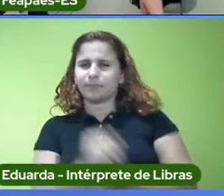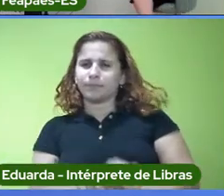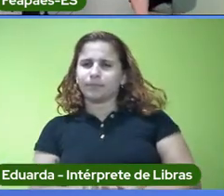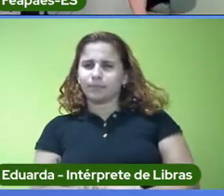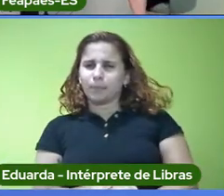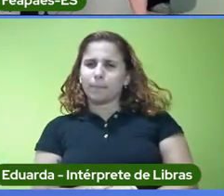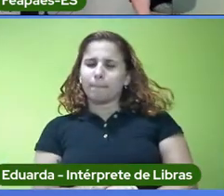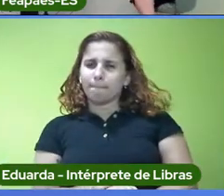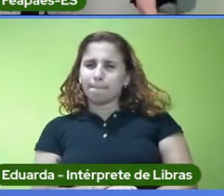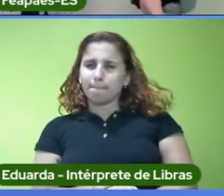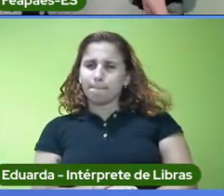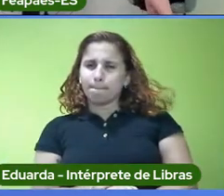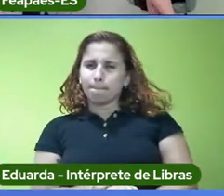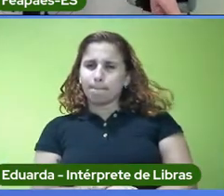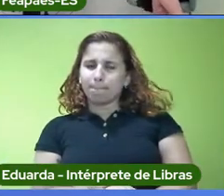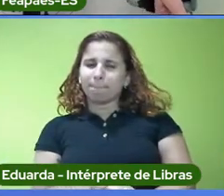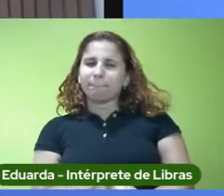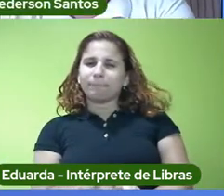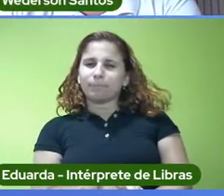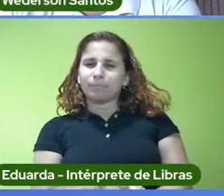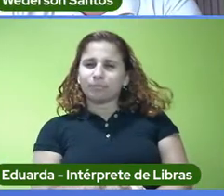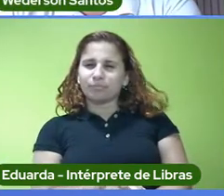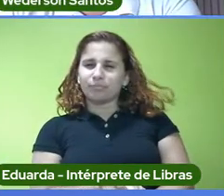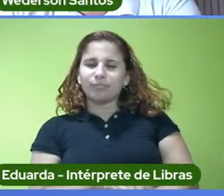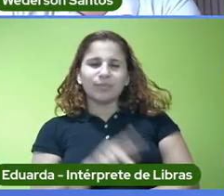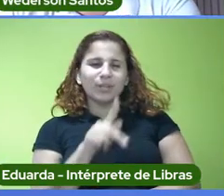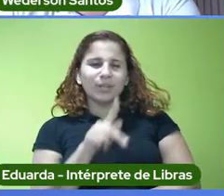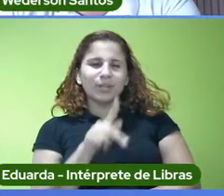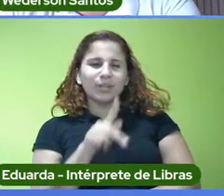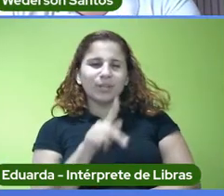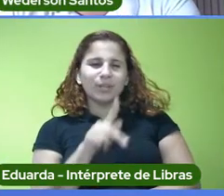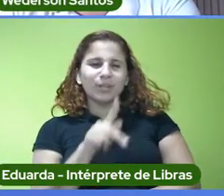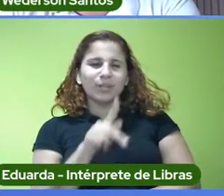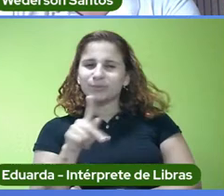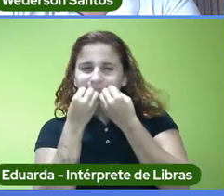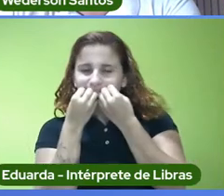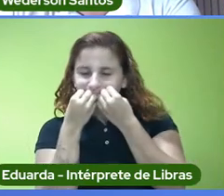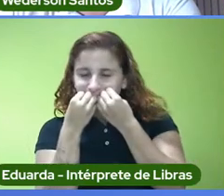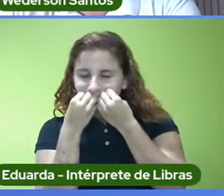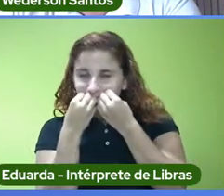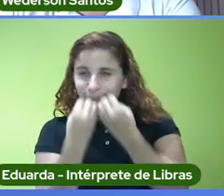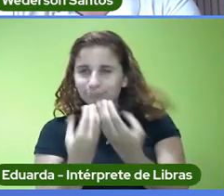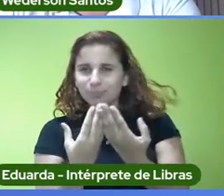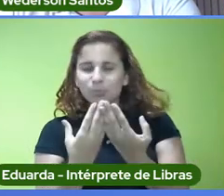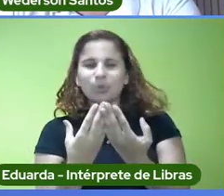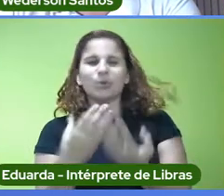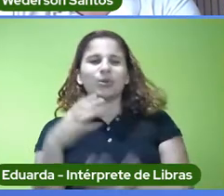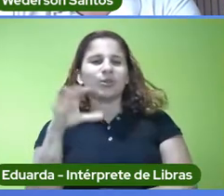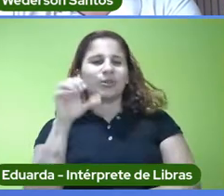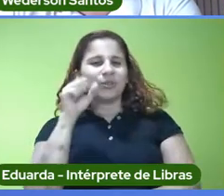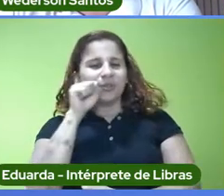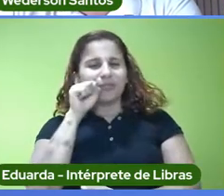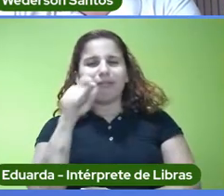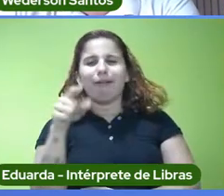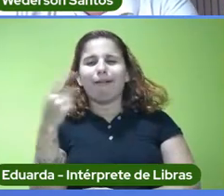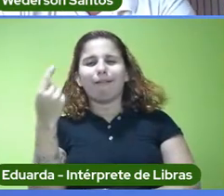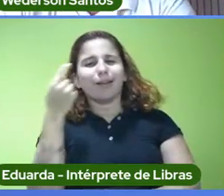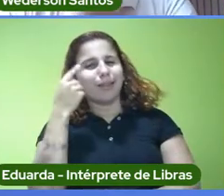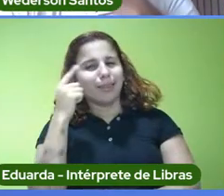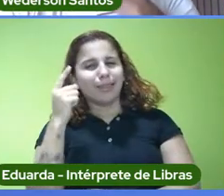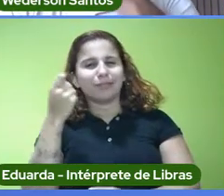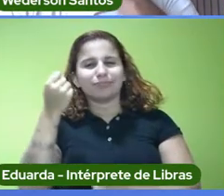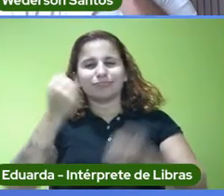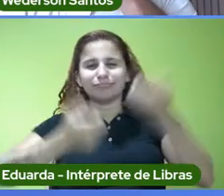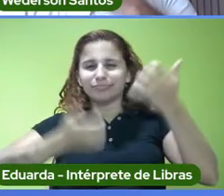Professor Ederson, que prazer, né, ouvi-lo aí nessa tarde. Quantas reflexões importantes